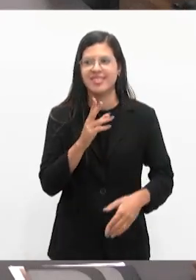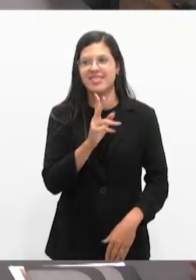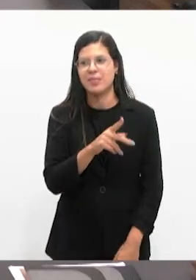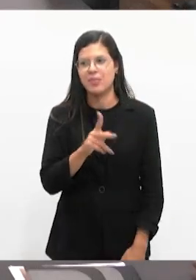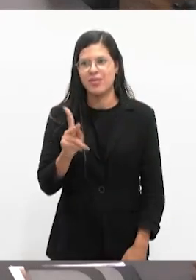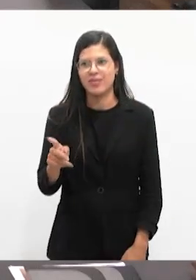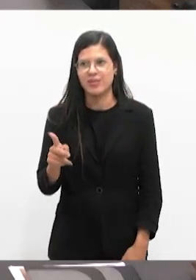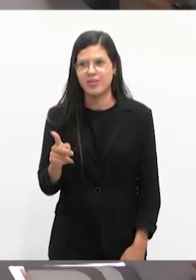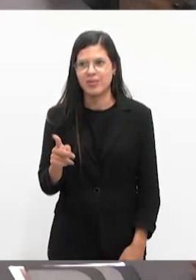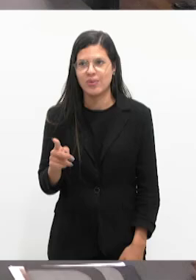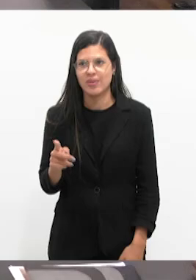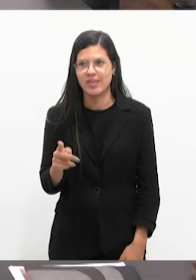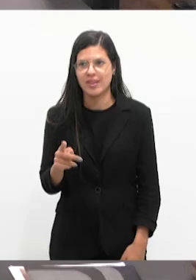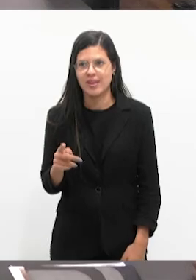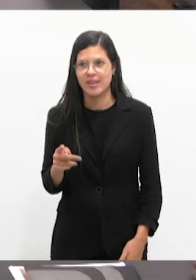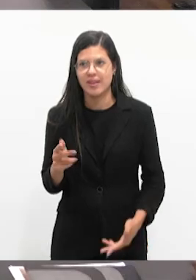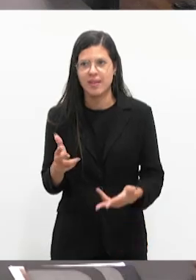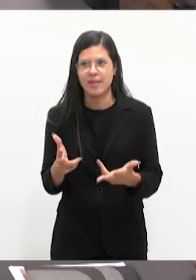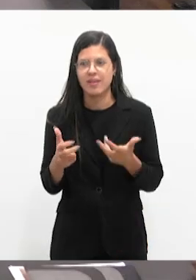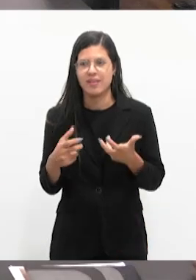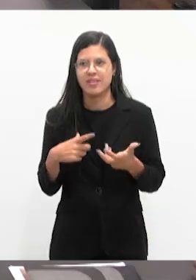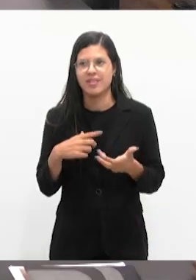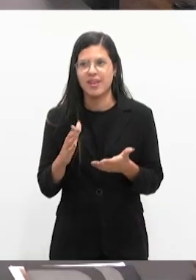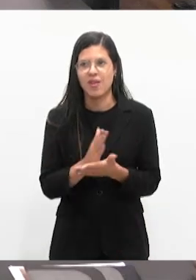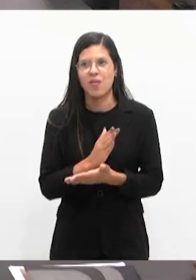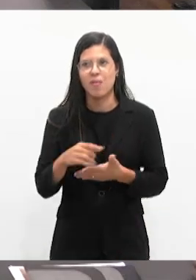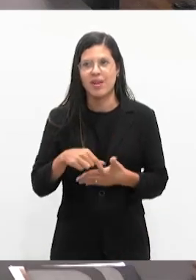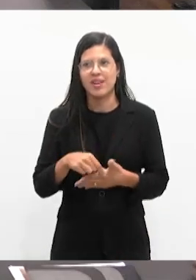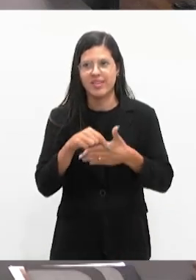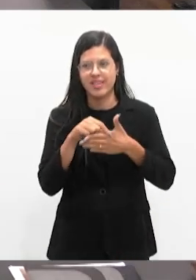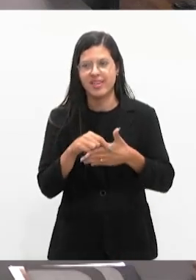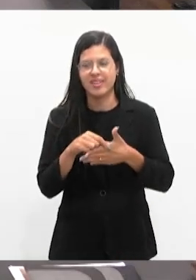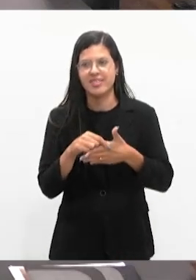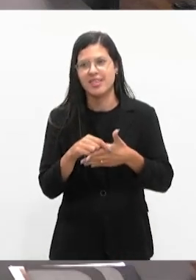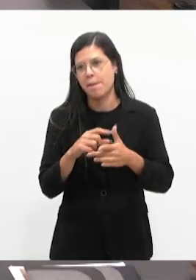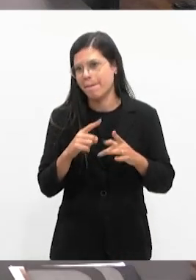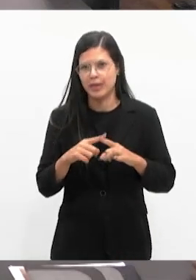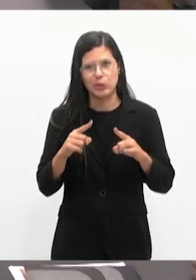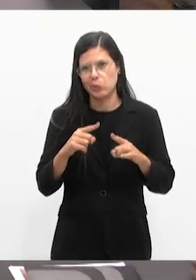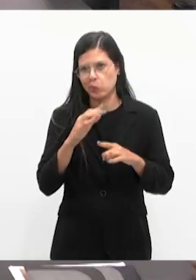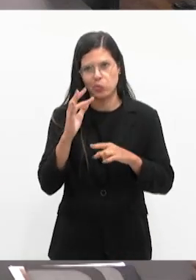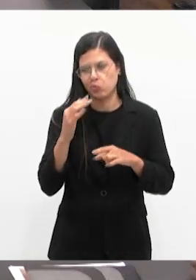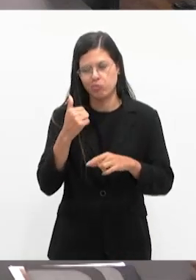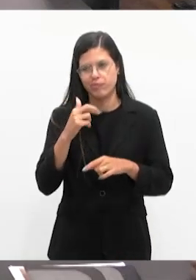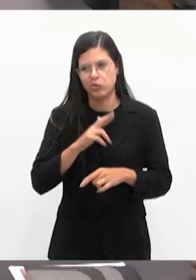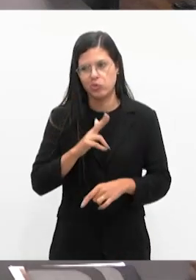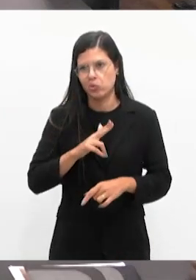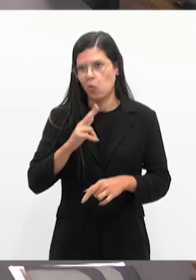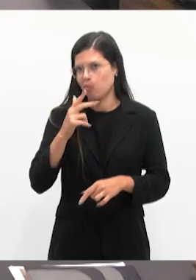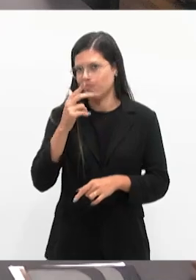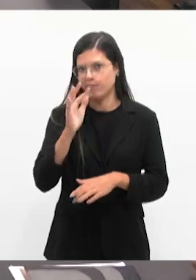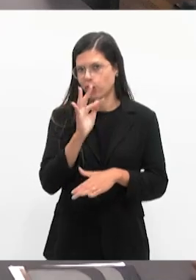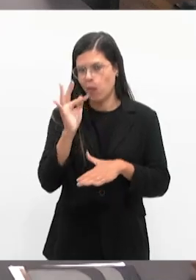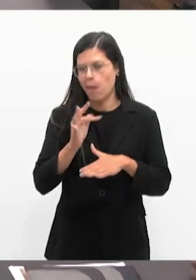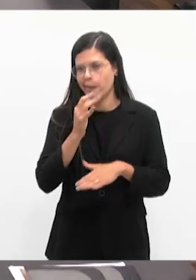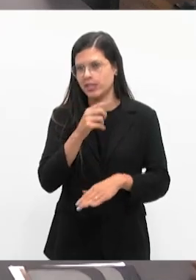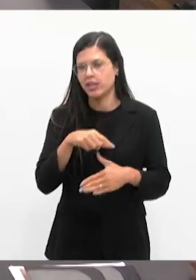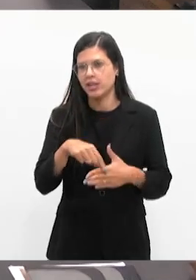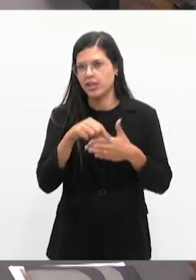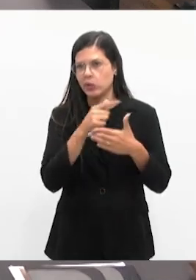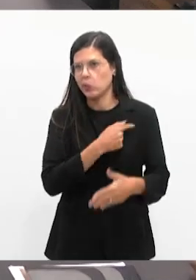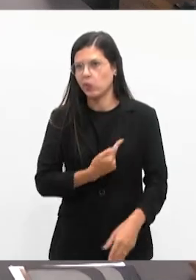em reconhecer que há alguma liderança na minha pessoa, mas eu não sou formalmente o líder do governo, apesar de ter um carinho muito especial ao meu